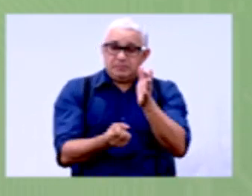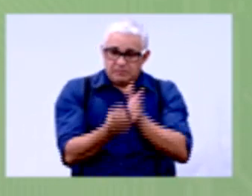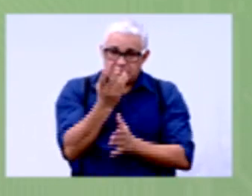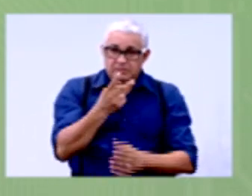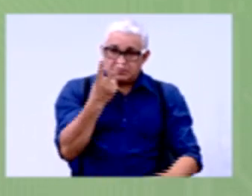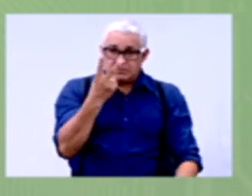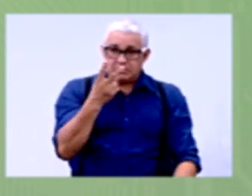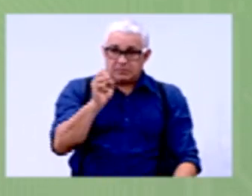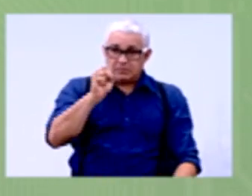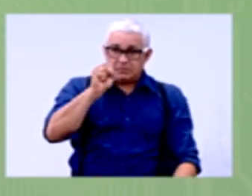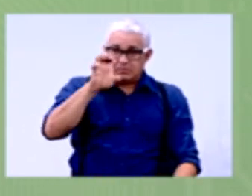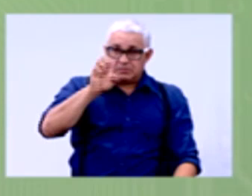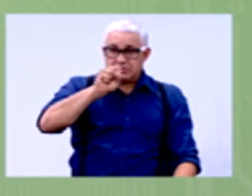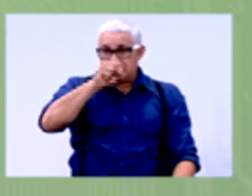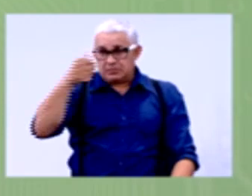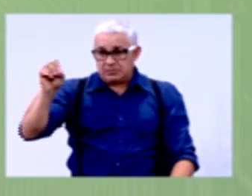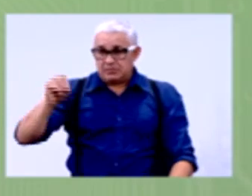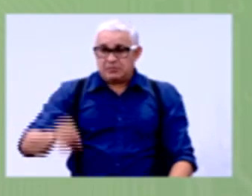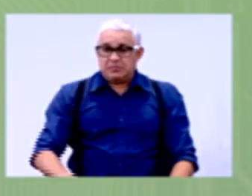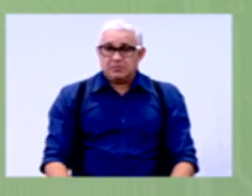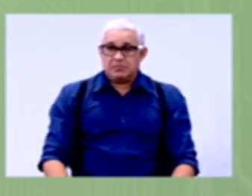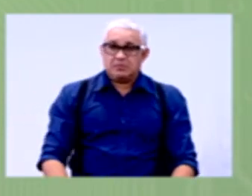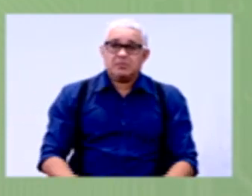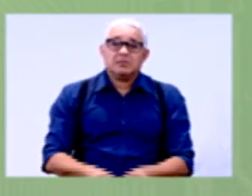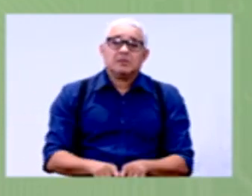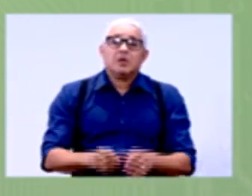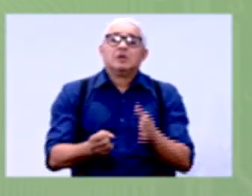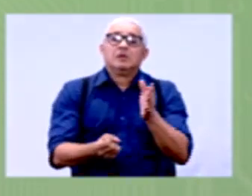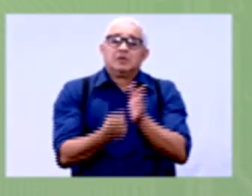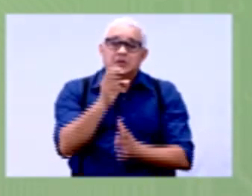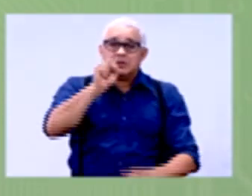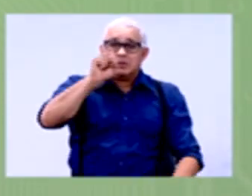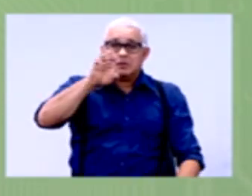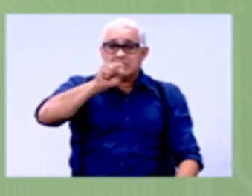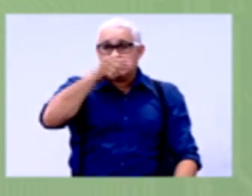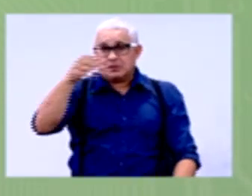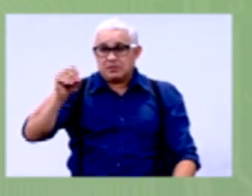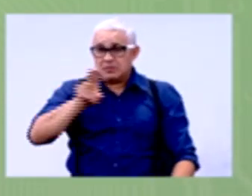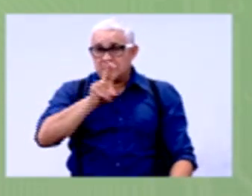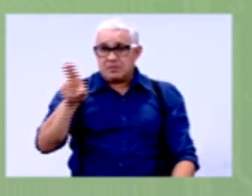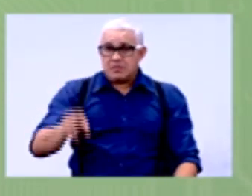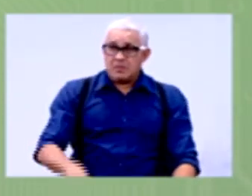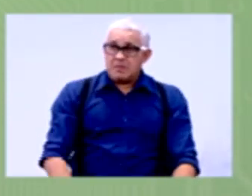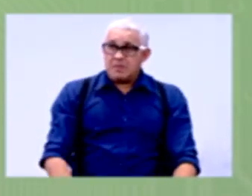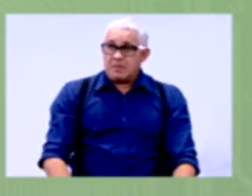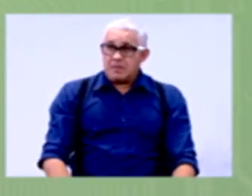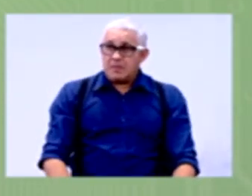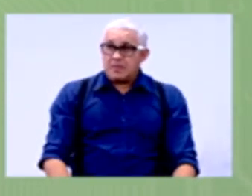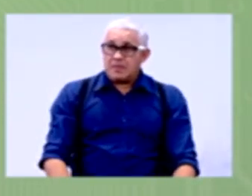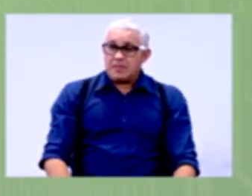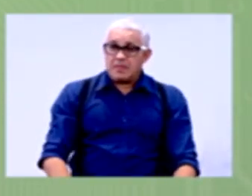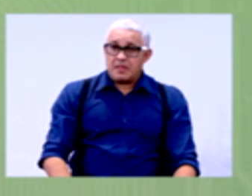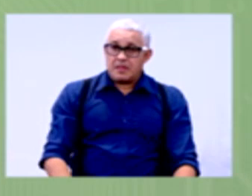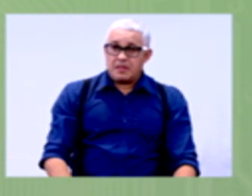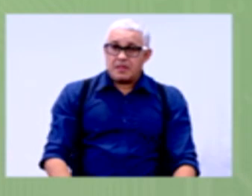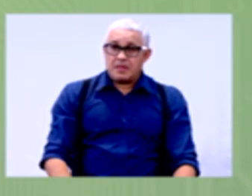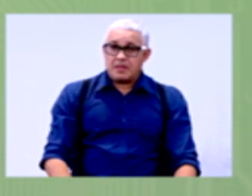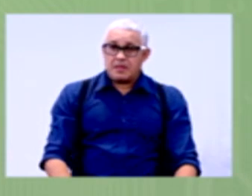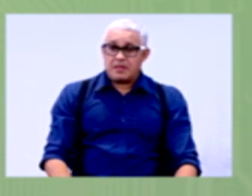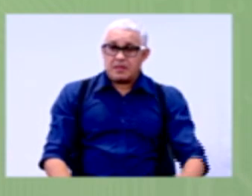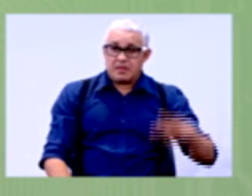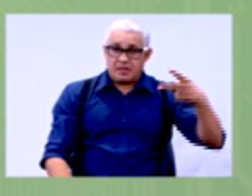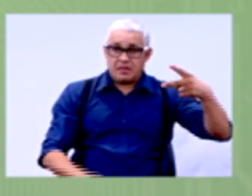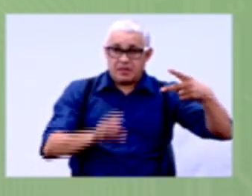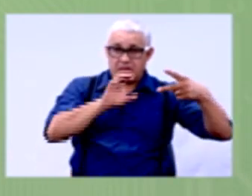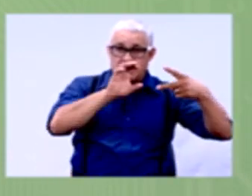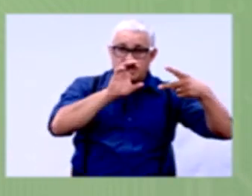duas sessões. A gente vai criar uma sessão com o nome, com a chave dela nome e o